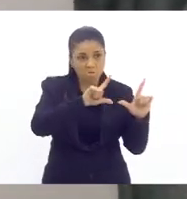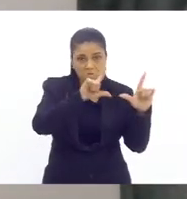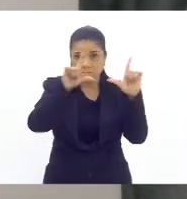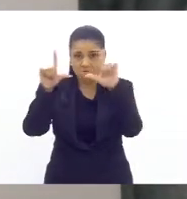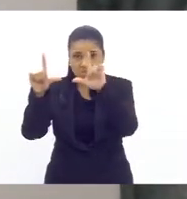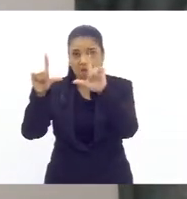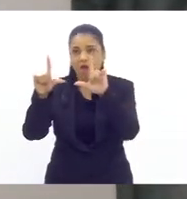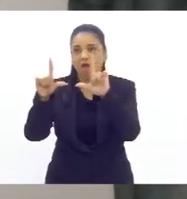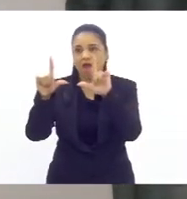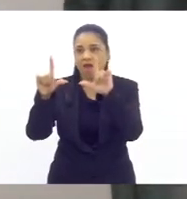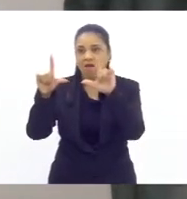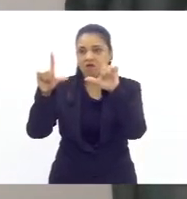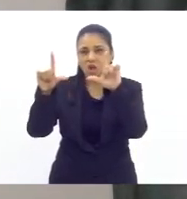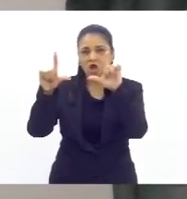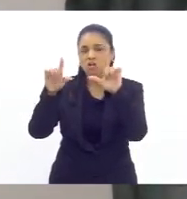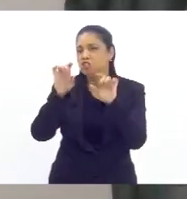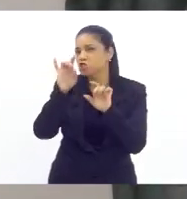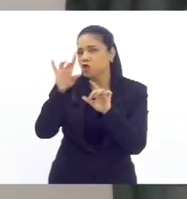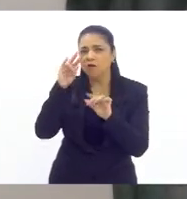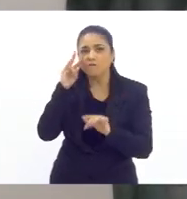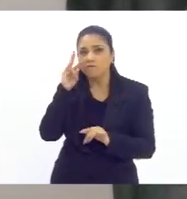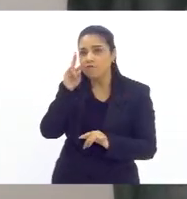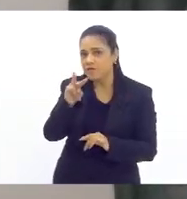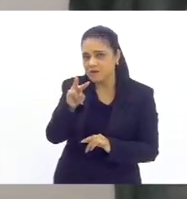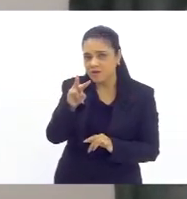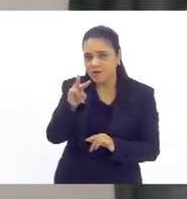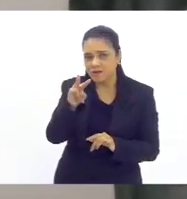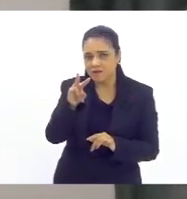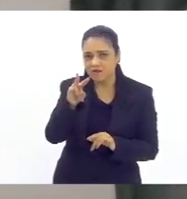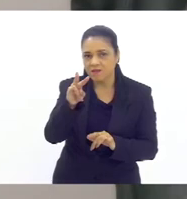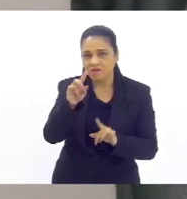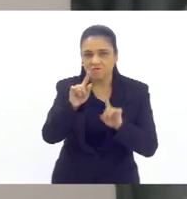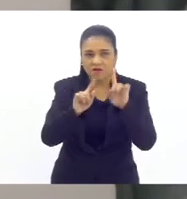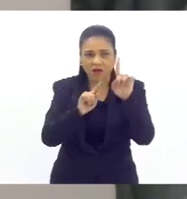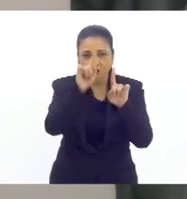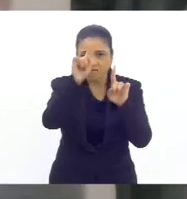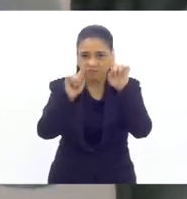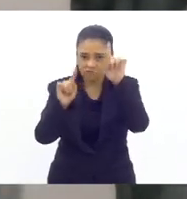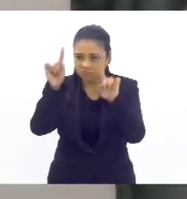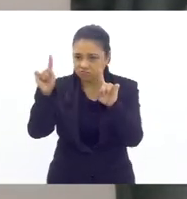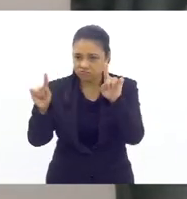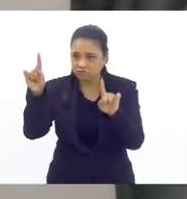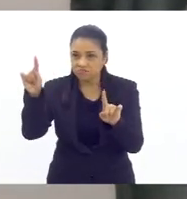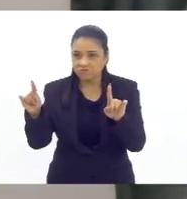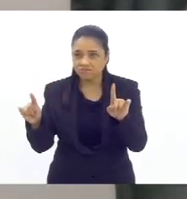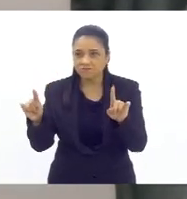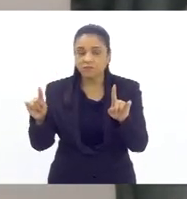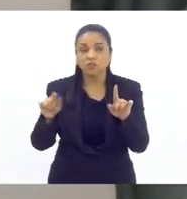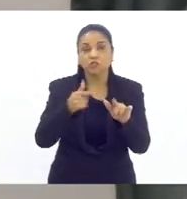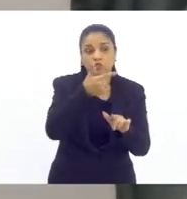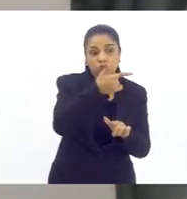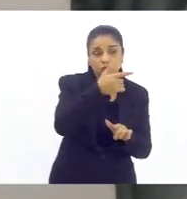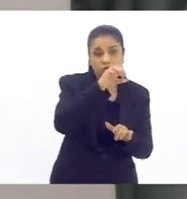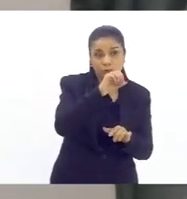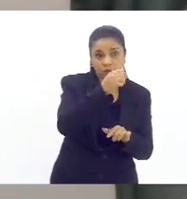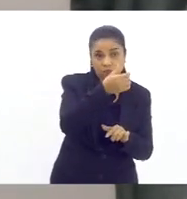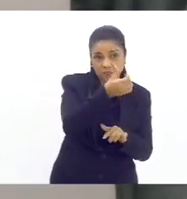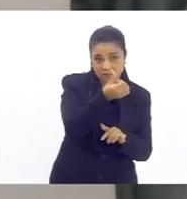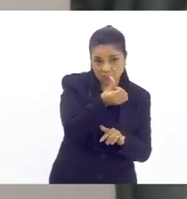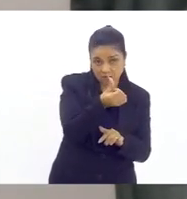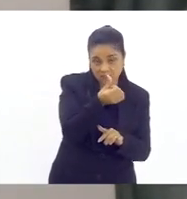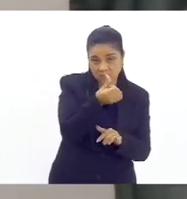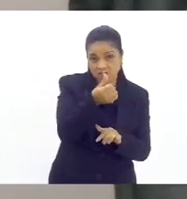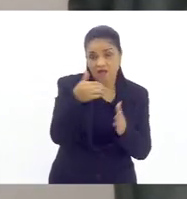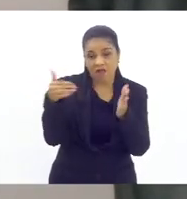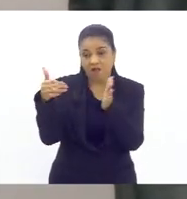não precisa ler é só ver a ascensão do gráfico diante de 2006 até a projeção